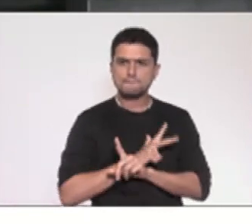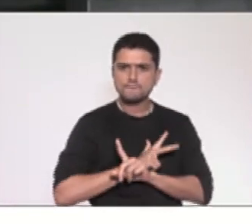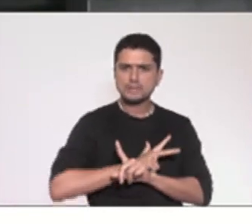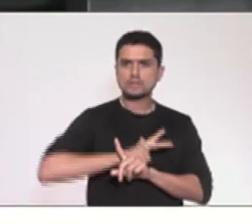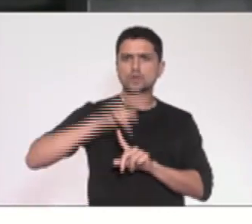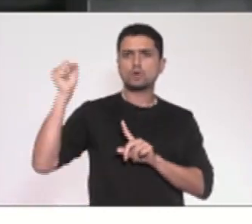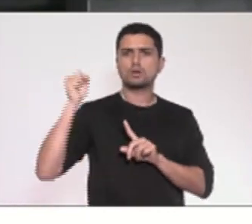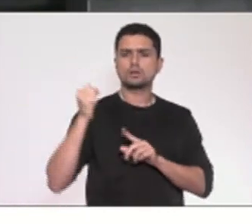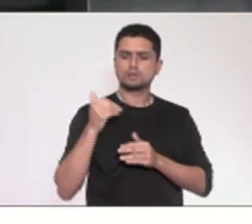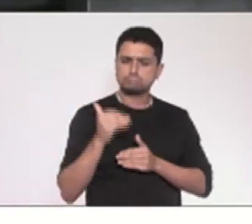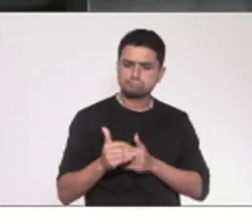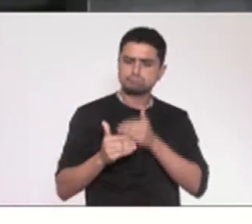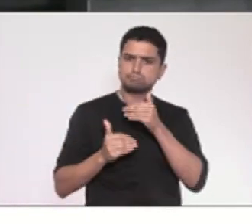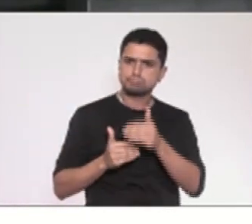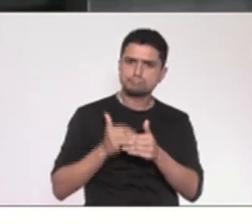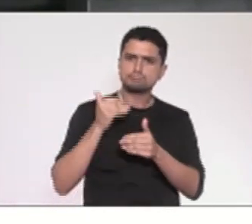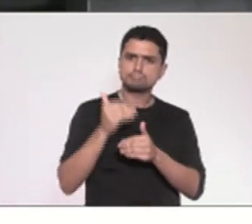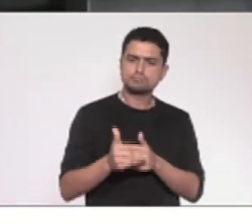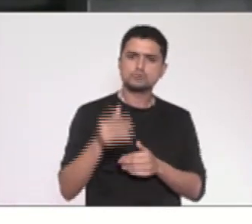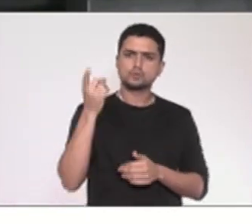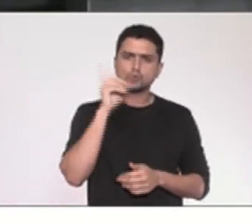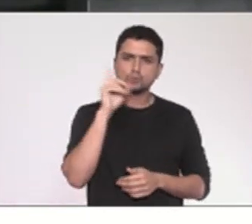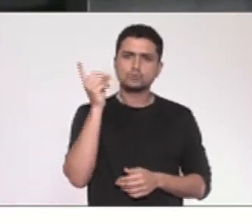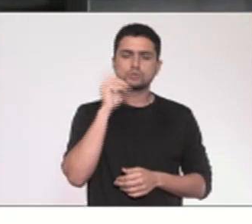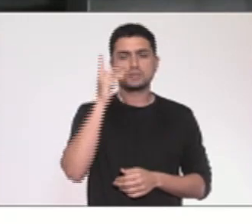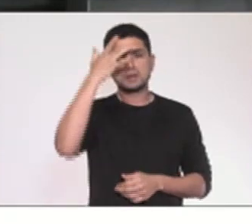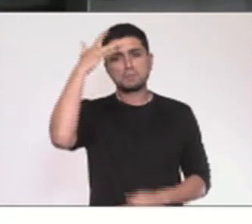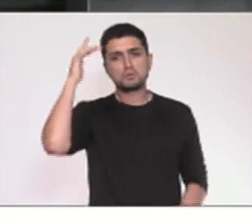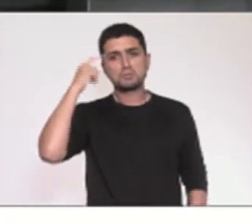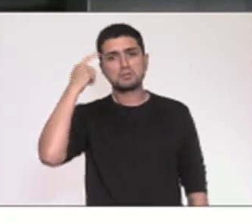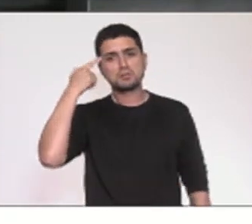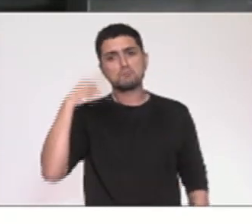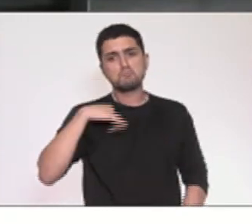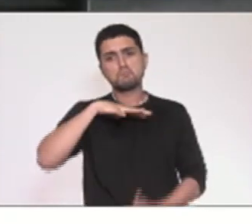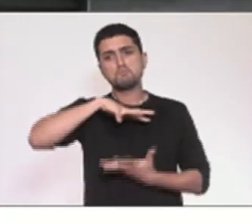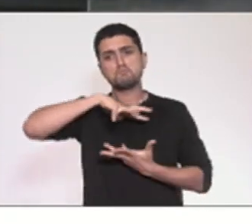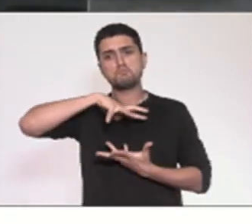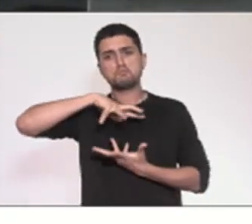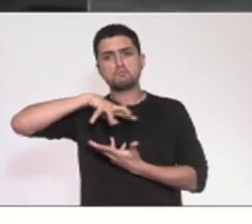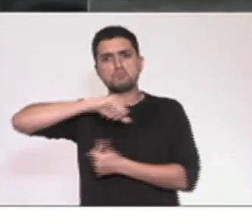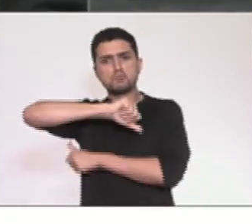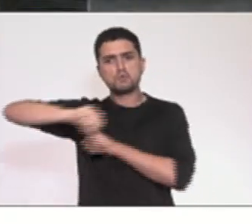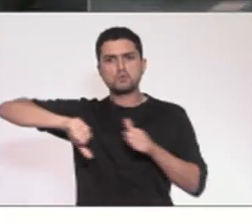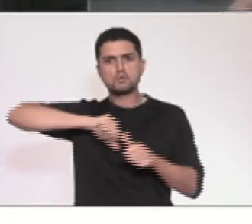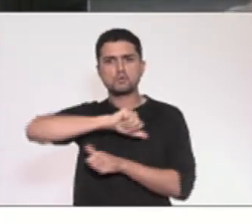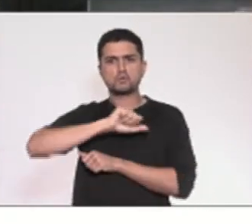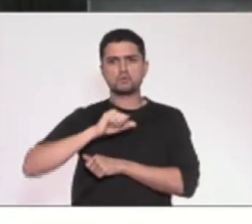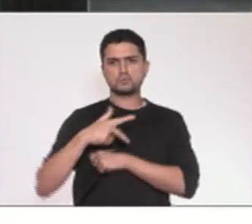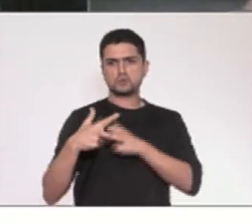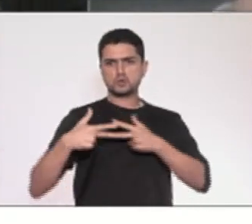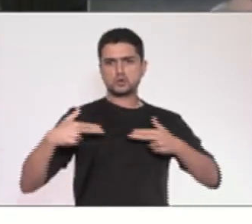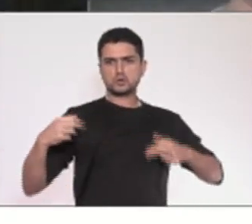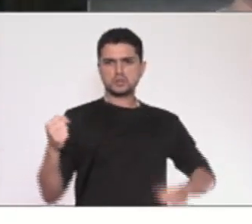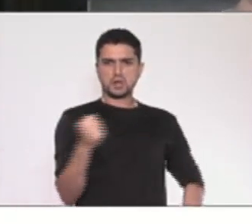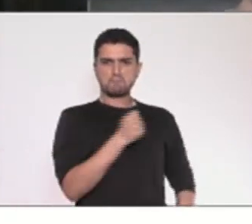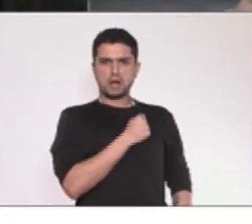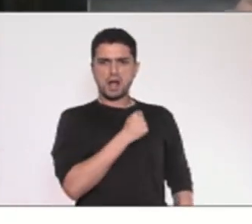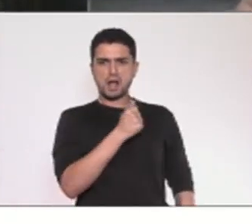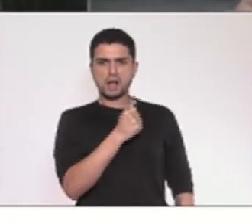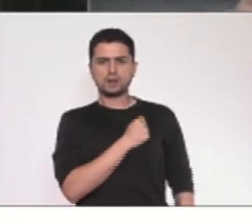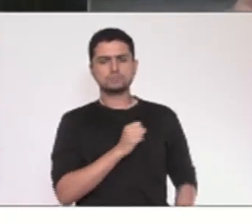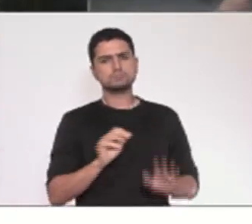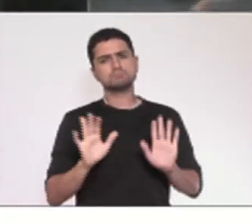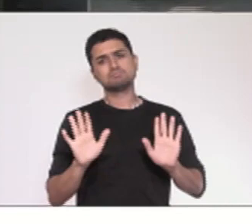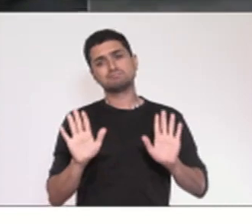diárias. Aquele que acha que mudará o mundo com grandes coisas, talvez passe a sua vida inteira e seja